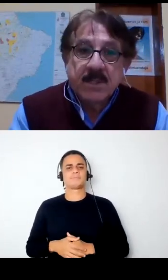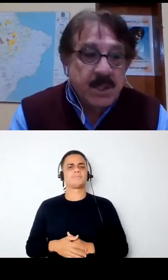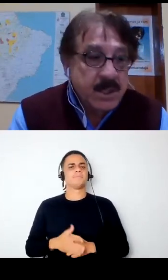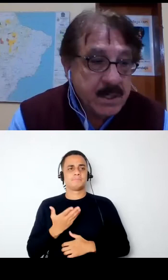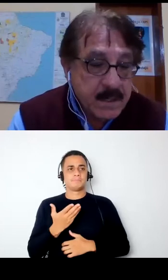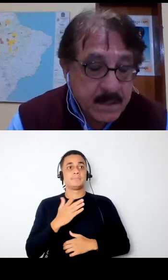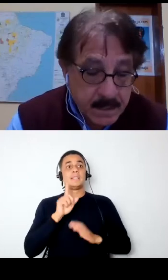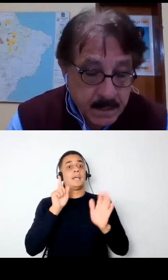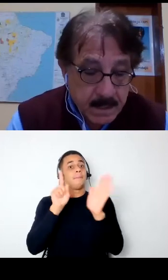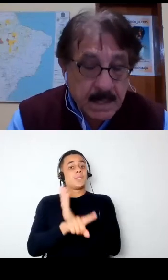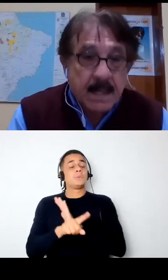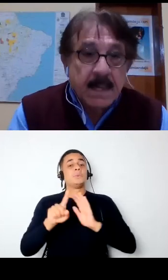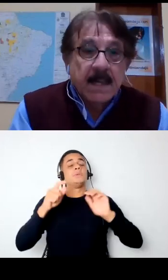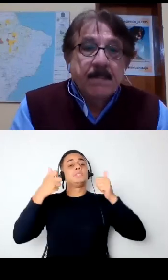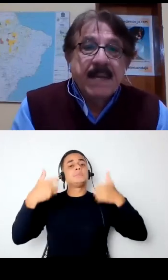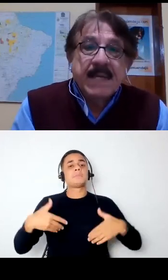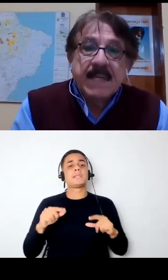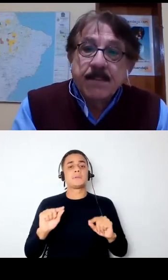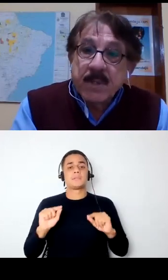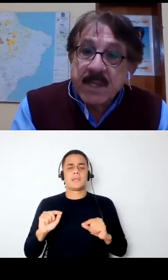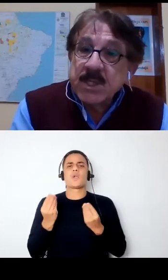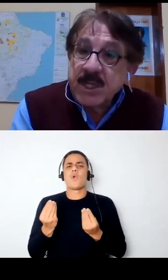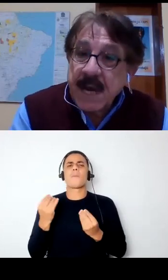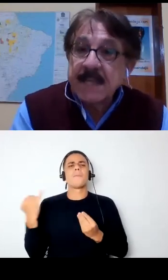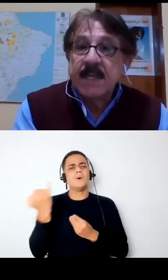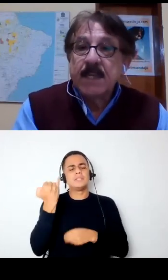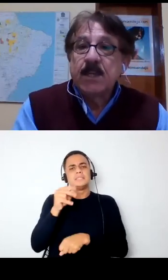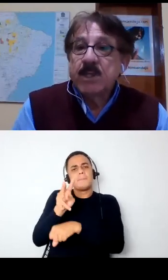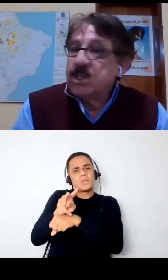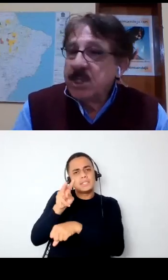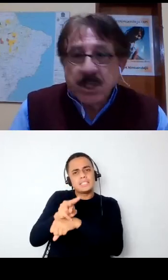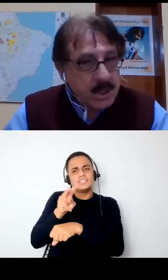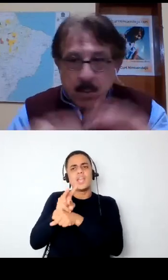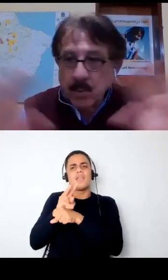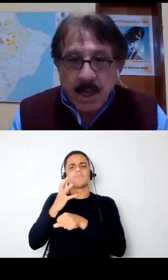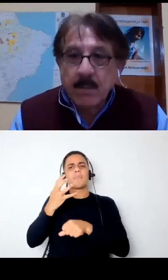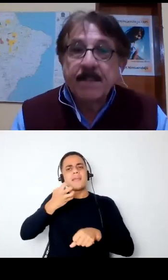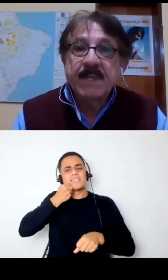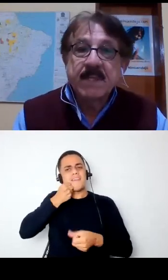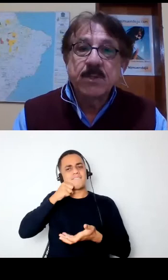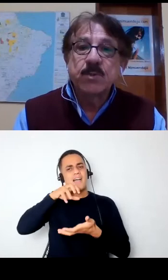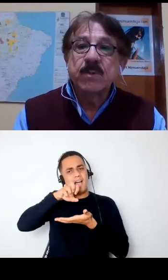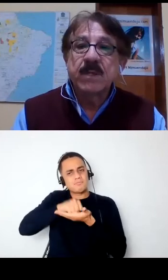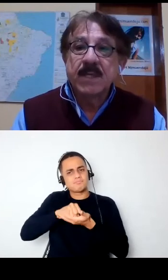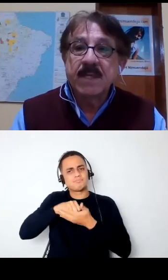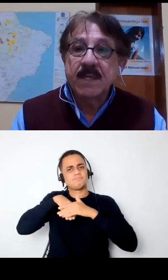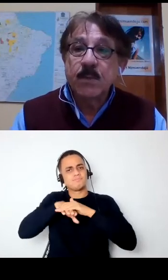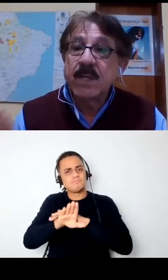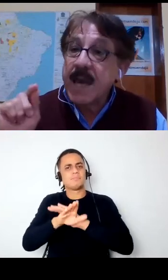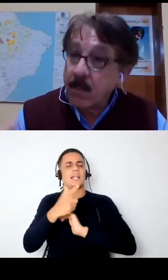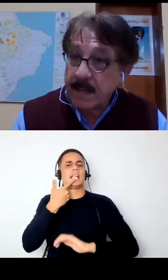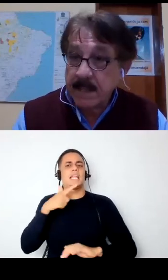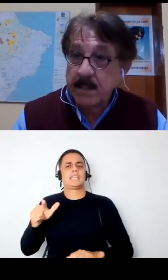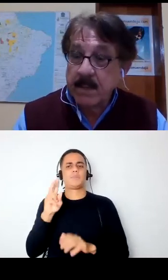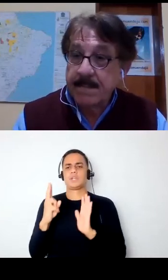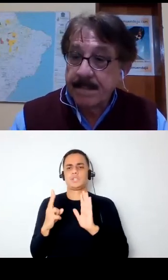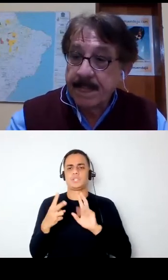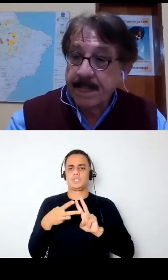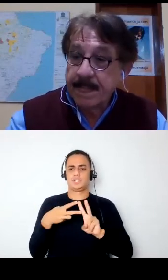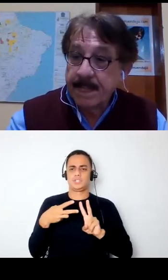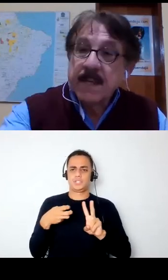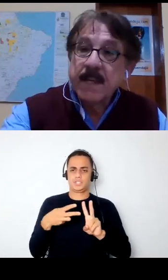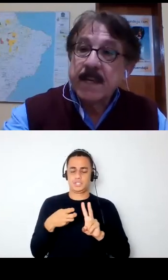inadvertidamente medidas como essa, de olhar para os empréstimos de uma língua indígena, numa comunidade indígena, e achar que eles têm uma língua pobre, eles não